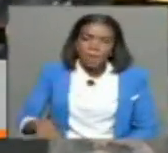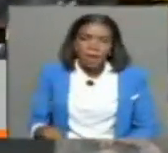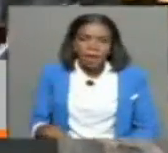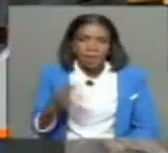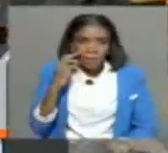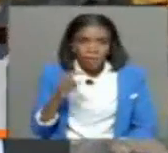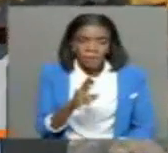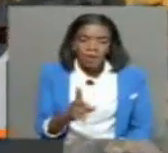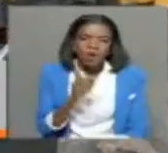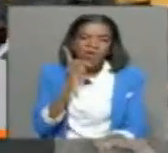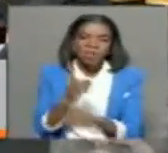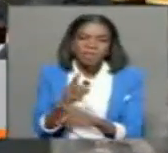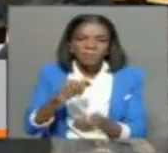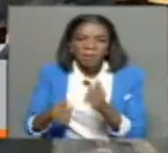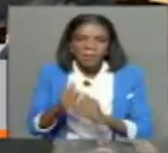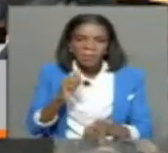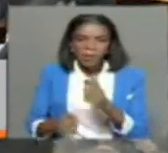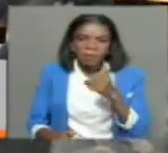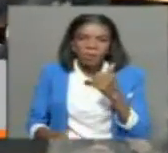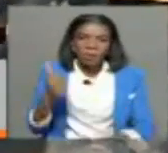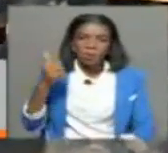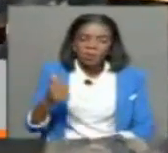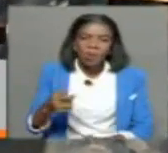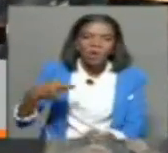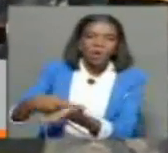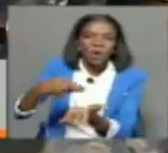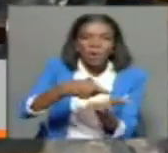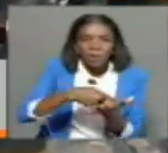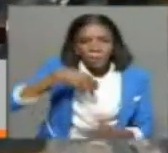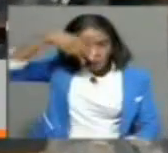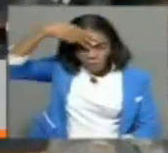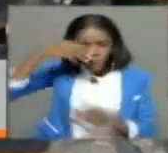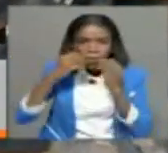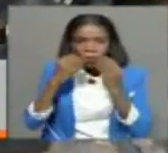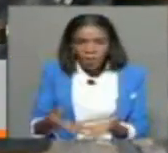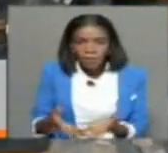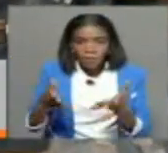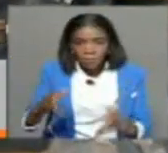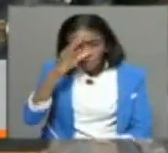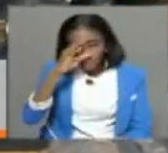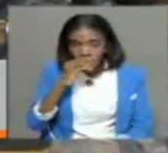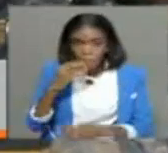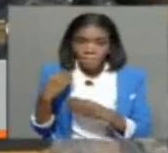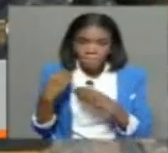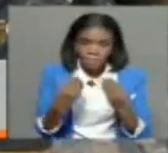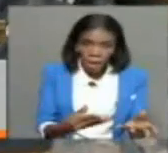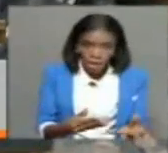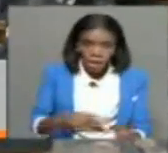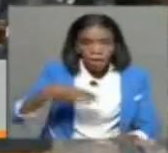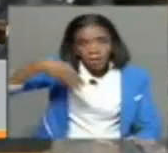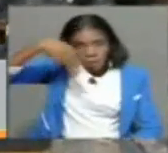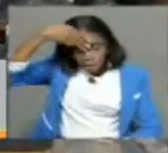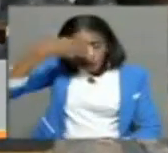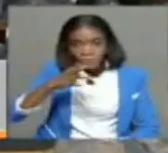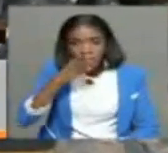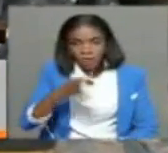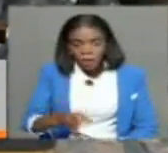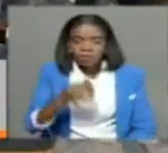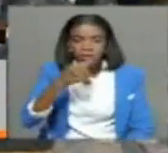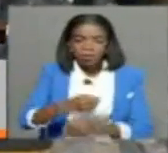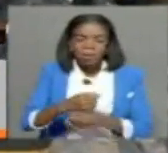gente encontrava dificuldades como conseguir as máquinas, mas com esse kit no município, acho que de fato o trabalho será minimamente